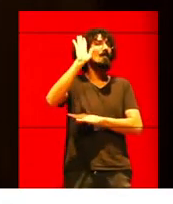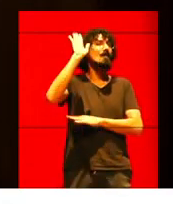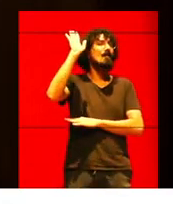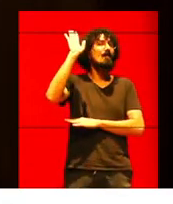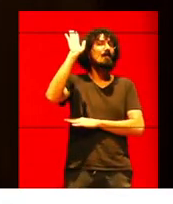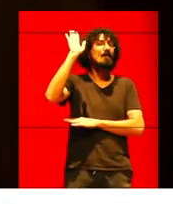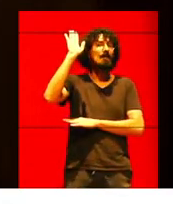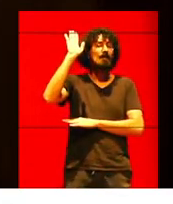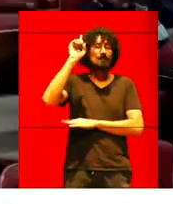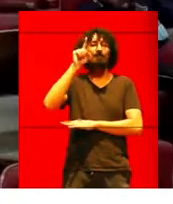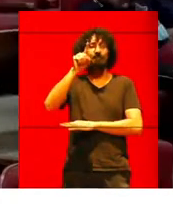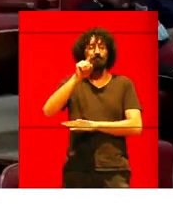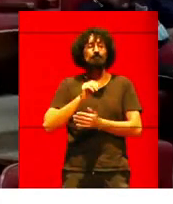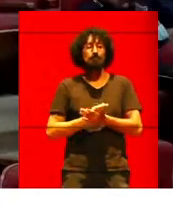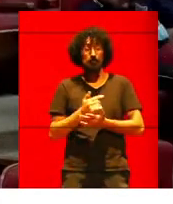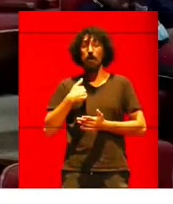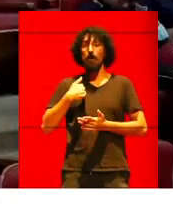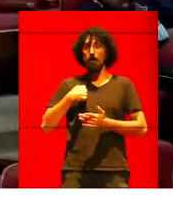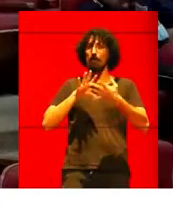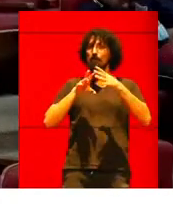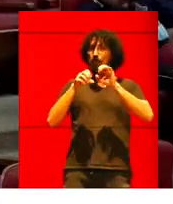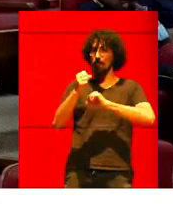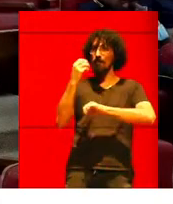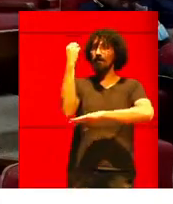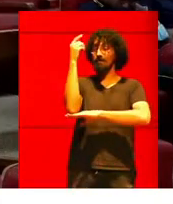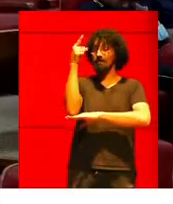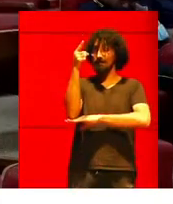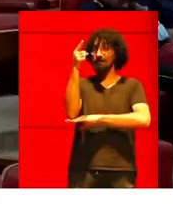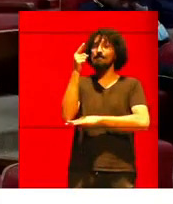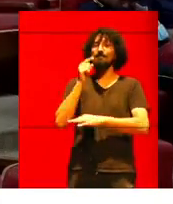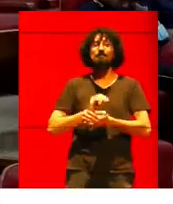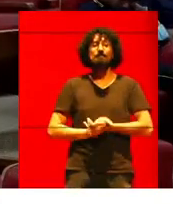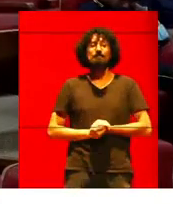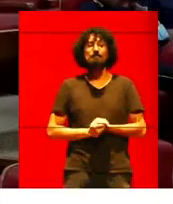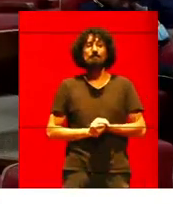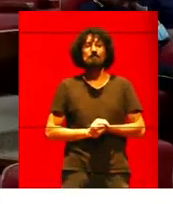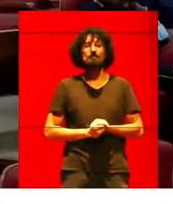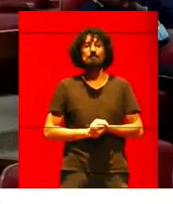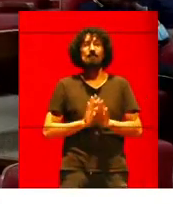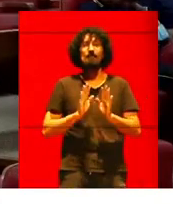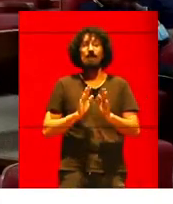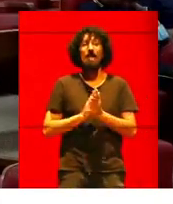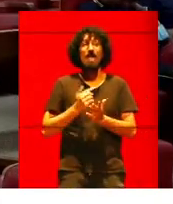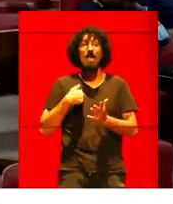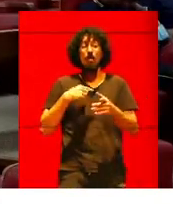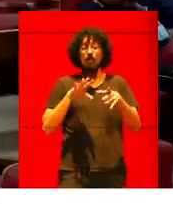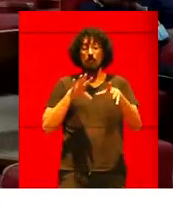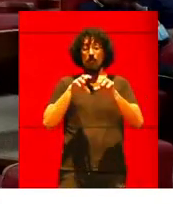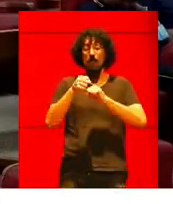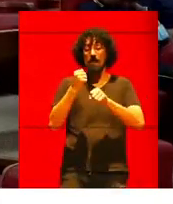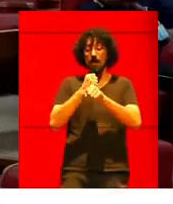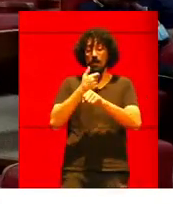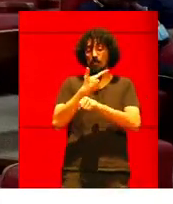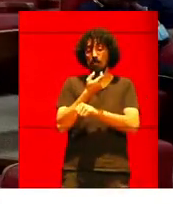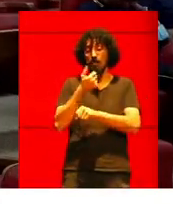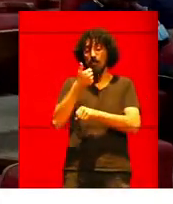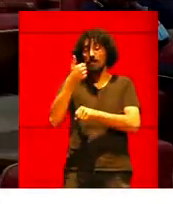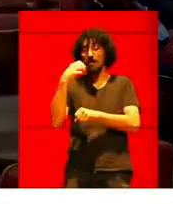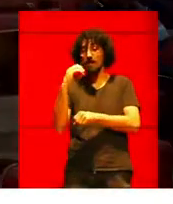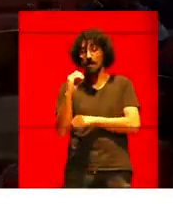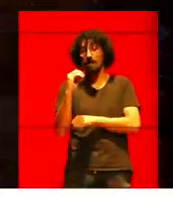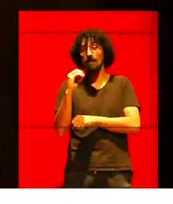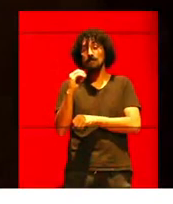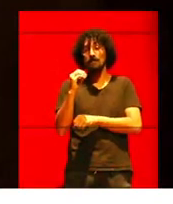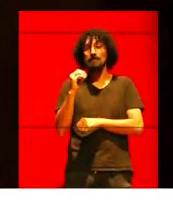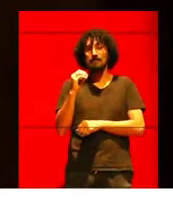Branco? Do Castelo Branco, mano. Olha aí, ó, tá vendo, ó? Terceiro B, 2010. Pode procurar lá. Tá lá o